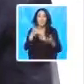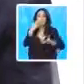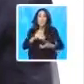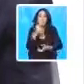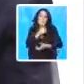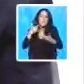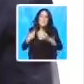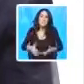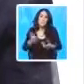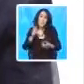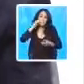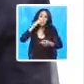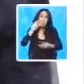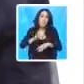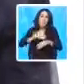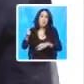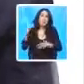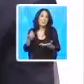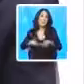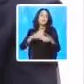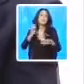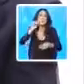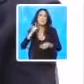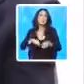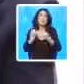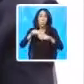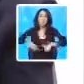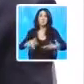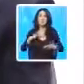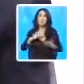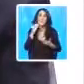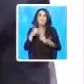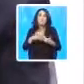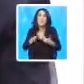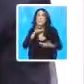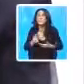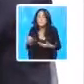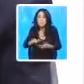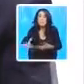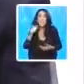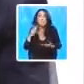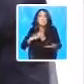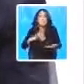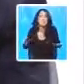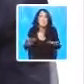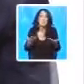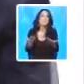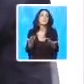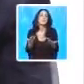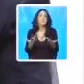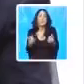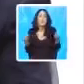mais vítimas e mais penalizados por esta crise social e que hoje não sabem como é que vão tratar nem dos filhos mais pequenos, nem dos